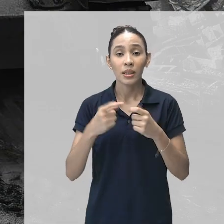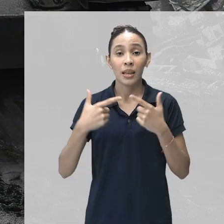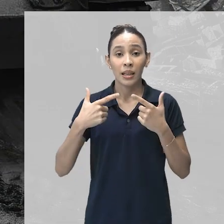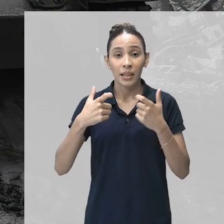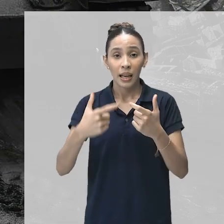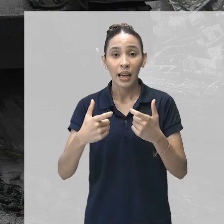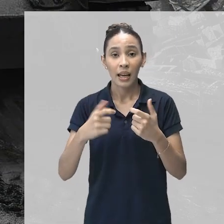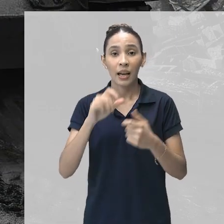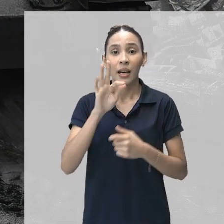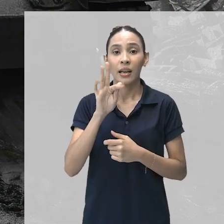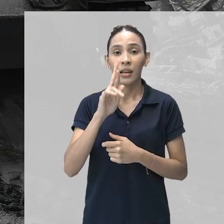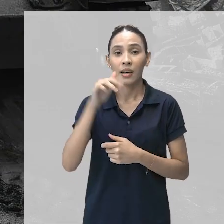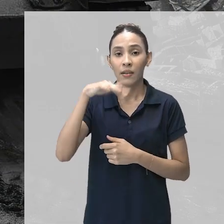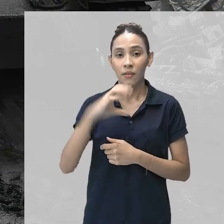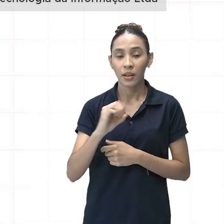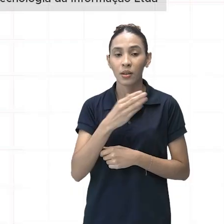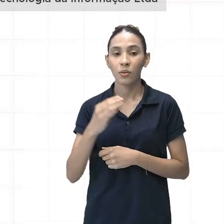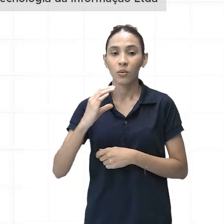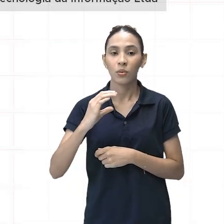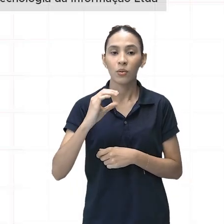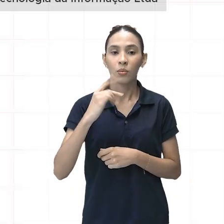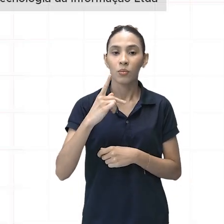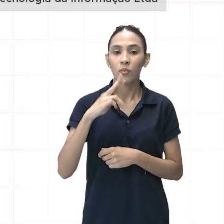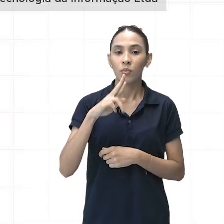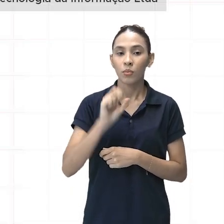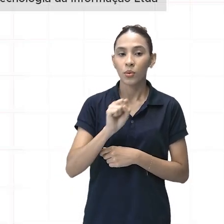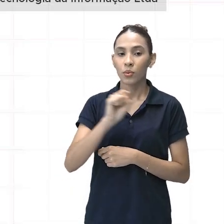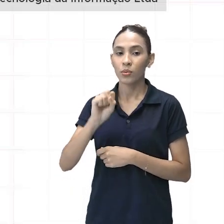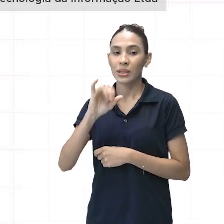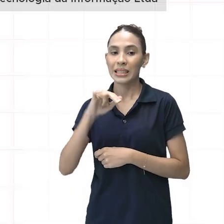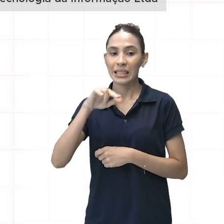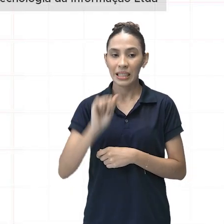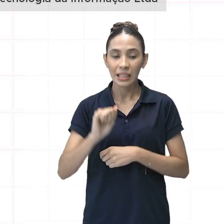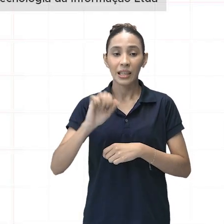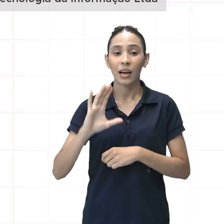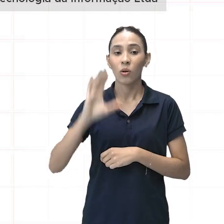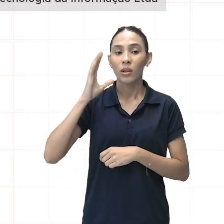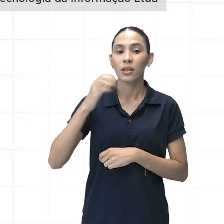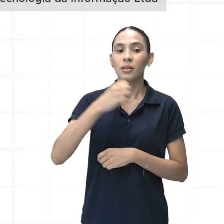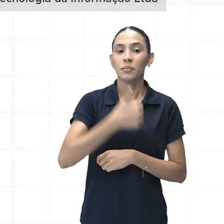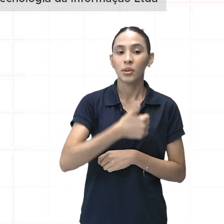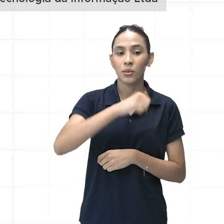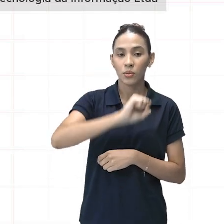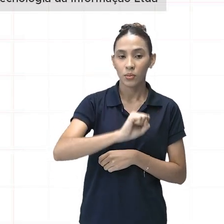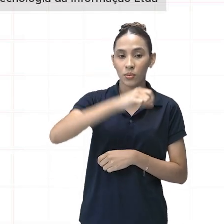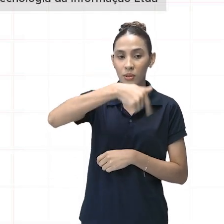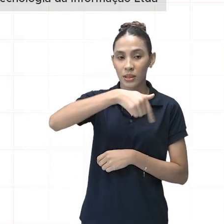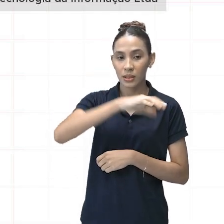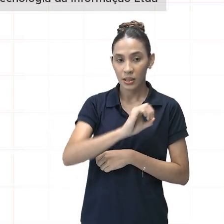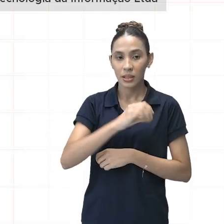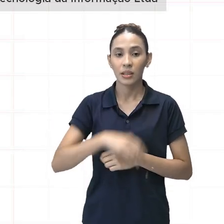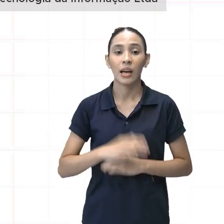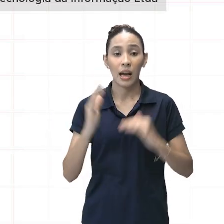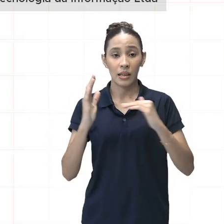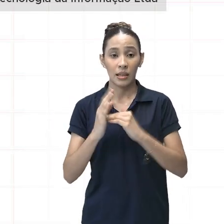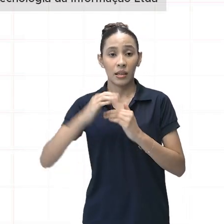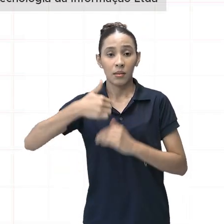Guerra Franco-Prussiana. Acompanhem comigo. Ela acontece entre 1870